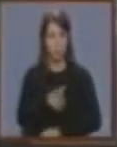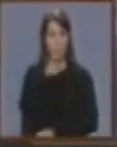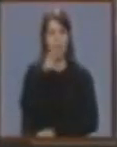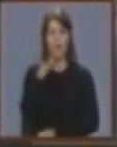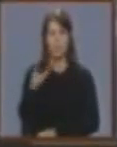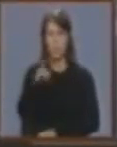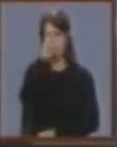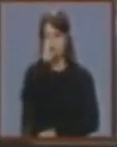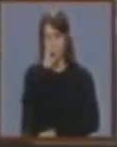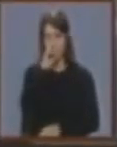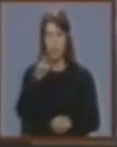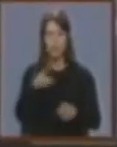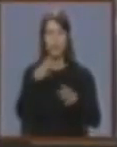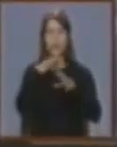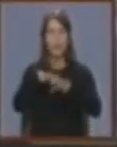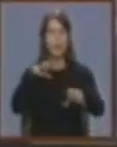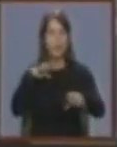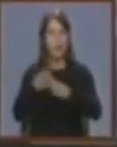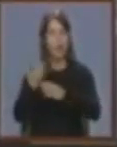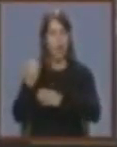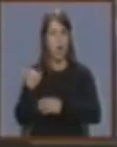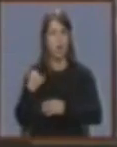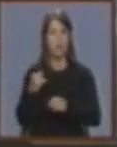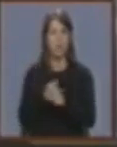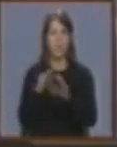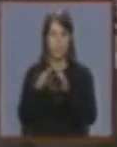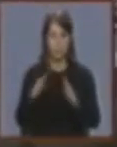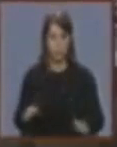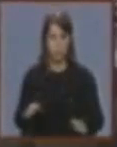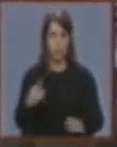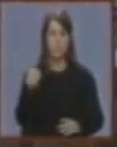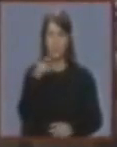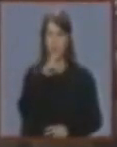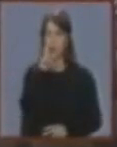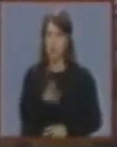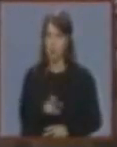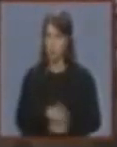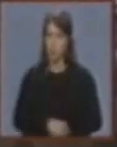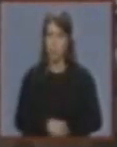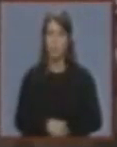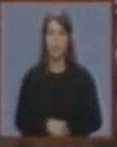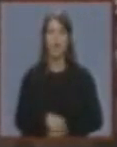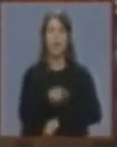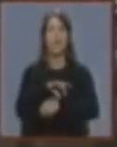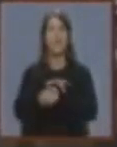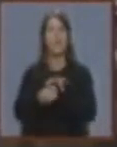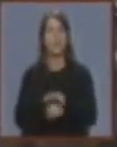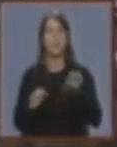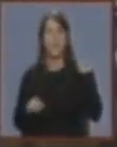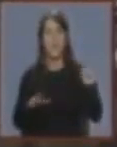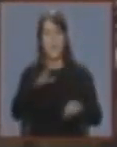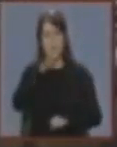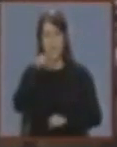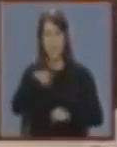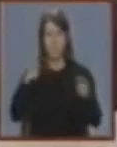palavras ainda presentes do comício da véspera do PSD na Ilha Montanha suscitaram resposta. O líder socialista quer pautar a